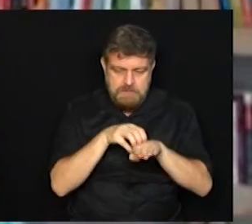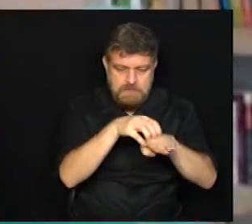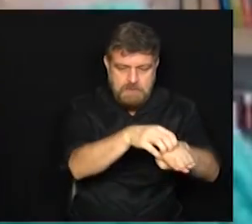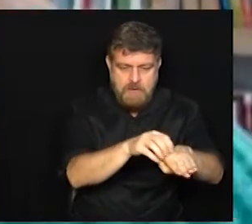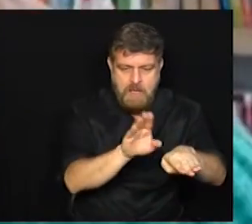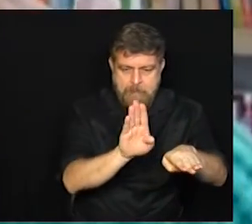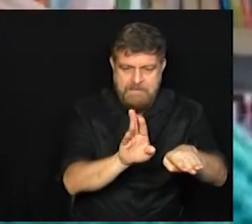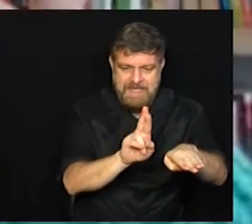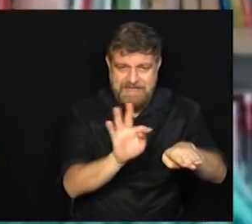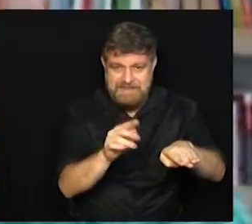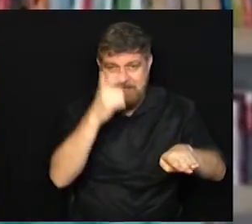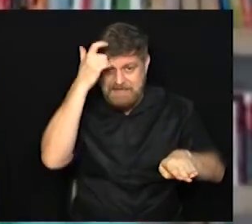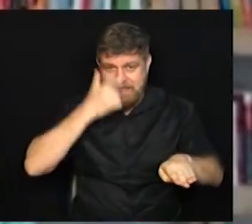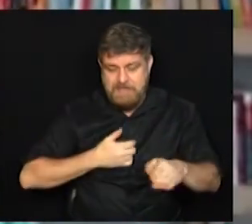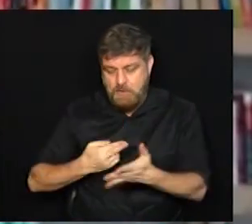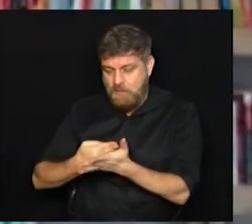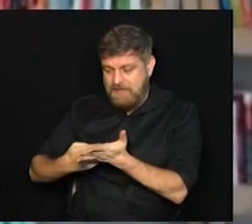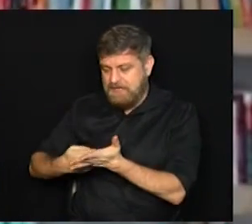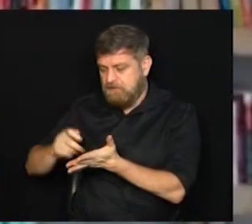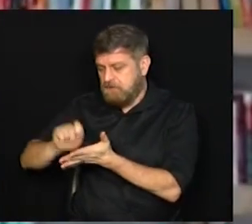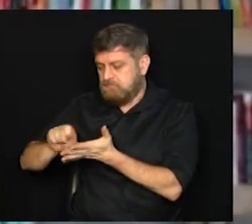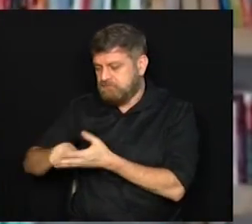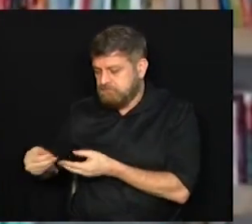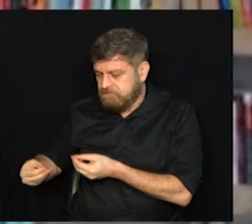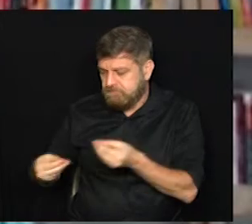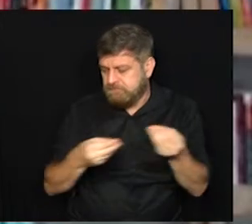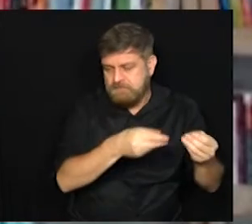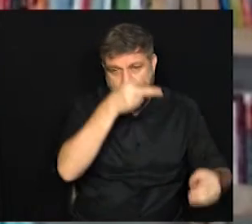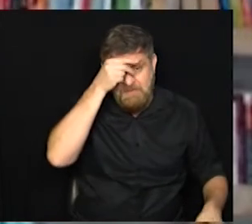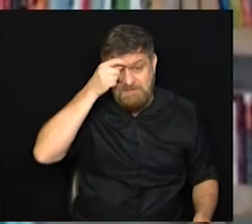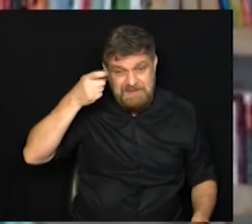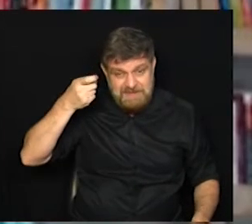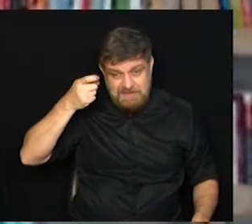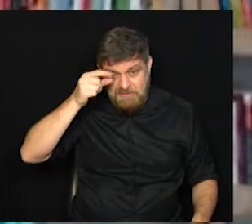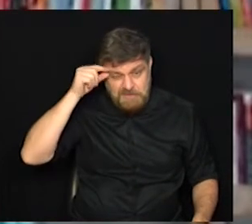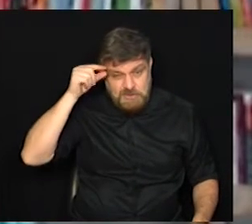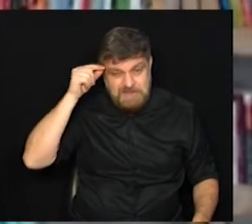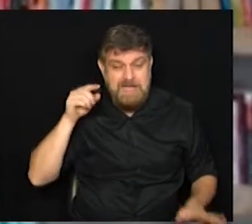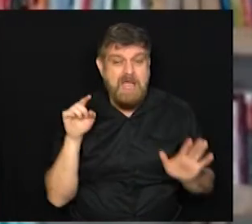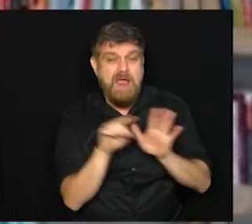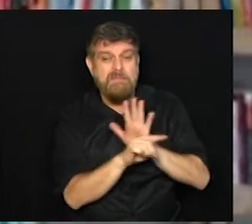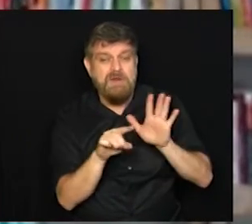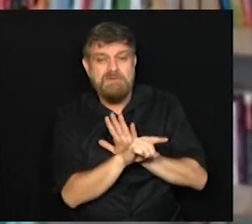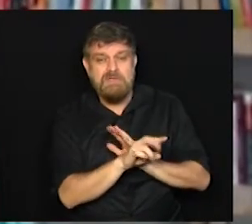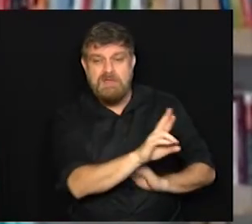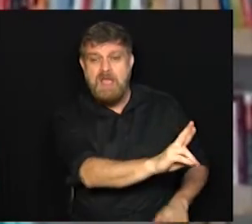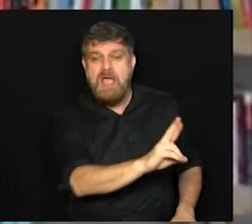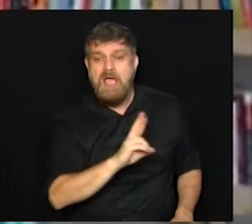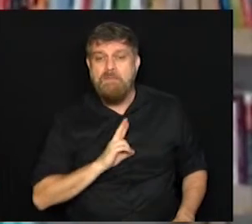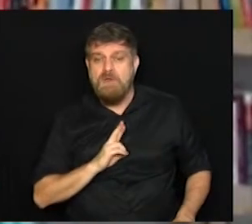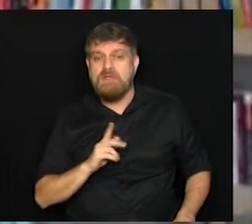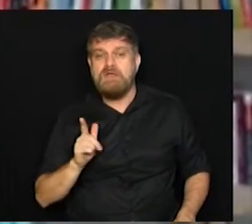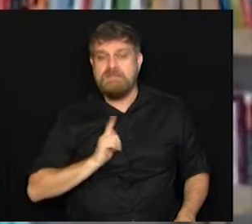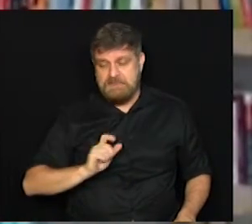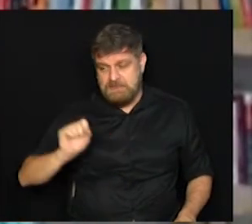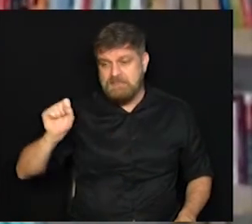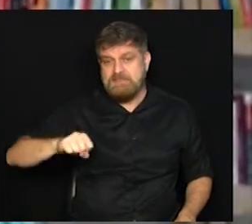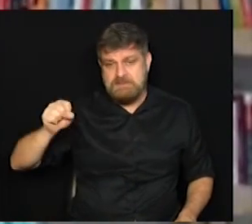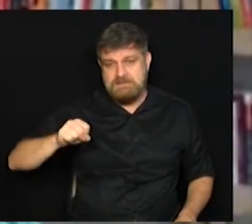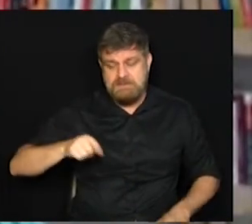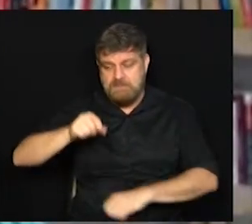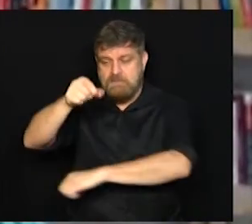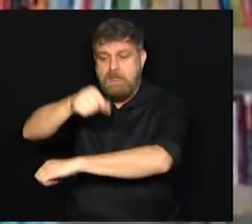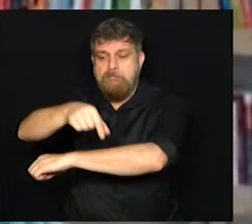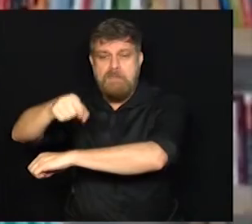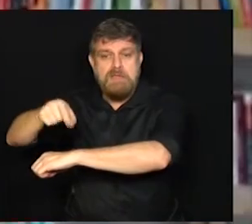na gestão anterior, perguntando sobre a compensação, e aí a resposta foi que haveria compensação, mas não